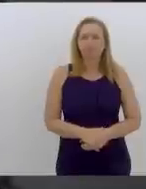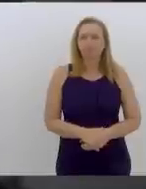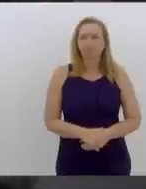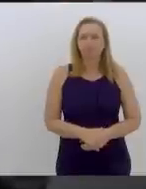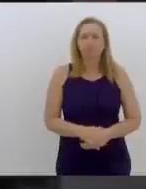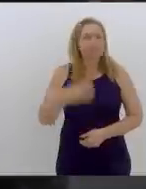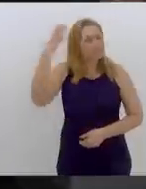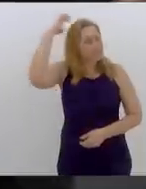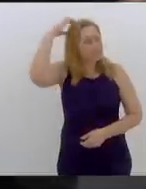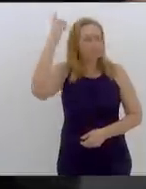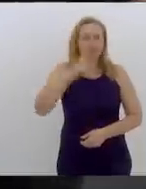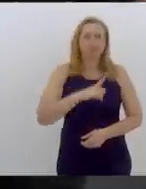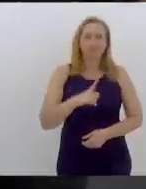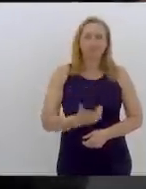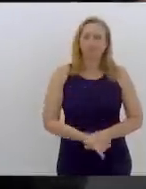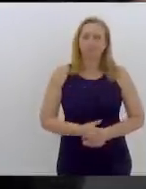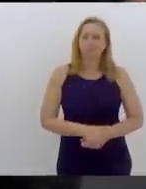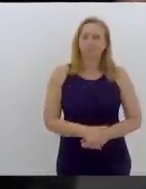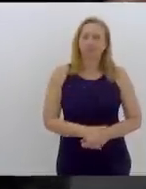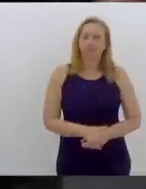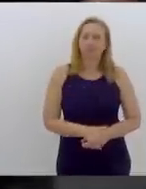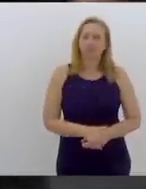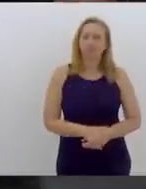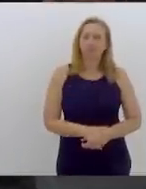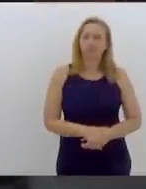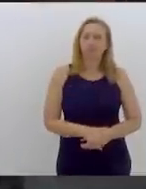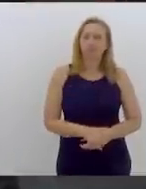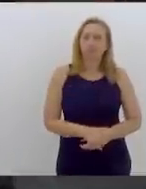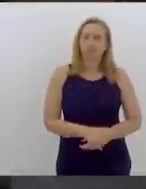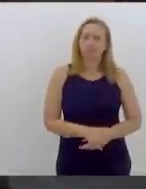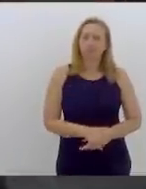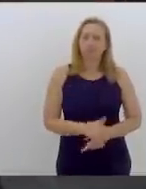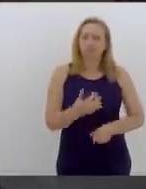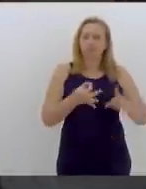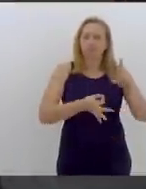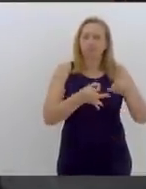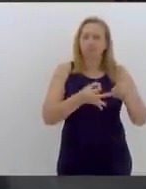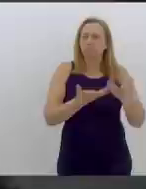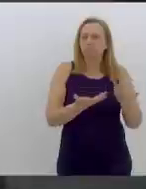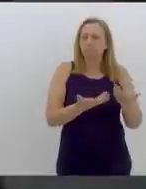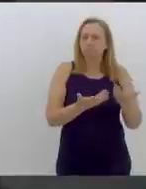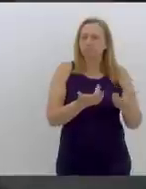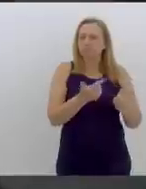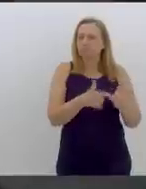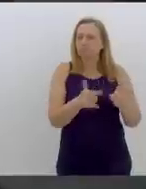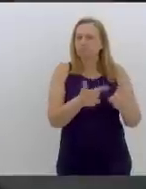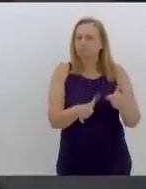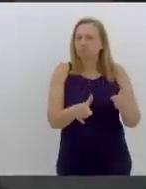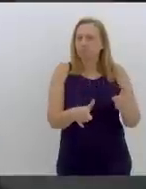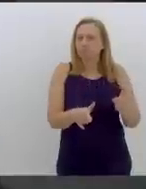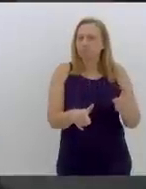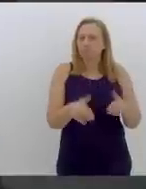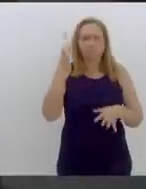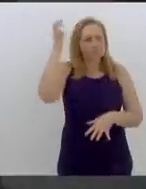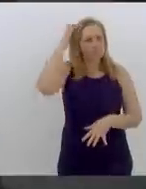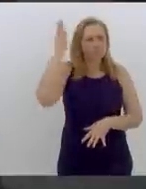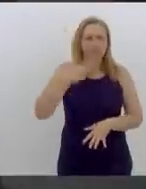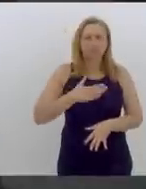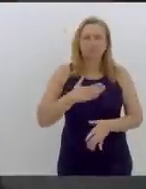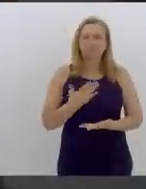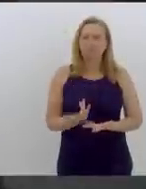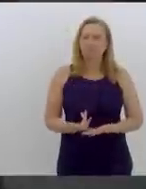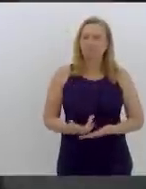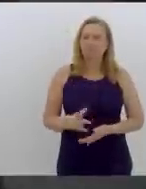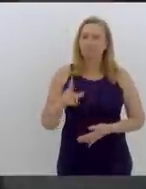punição que eu tenho que o desembargador diz que meus problemas foram através da minhas punições que eu nunca fui punido Eu tenho um hábito de